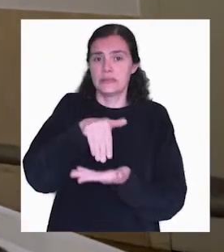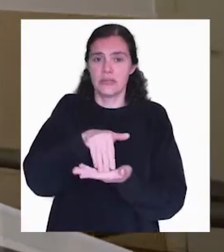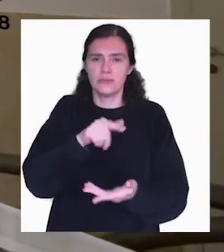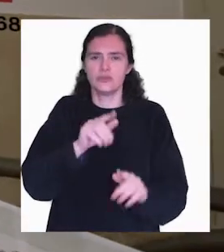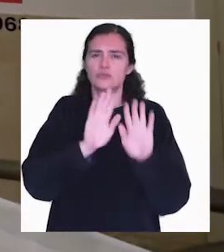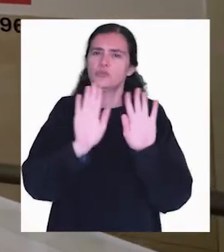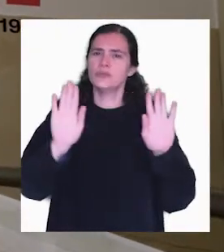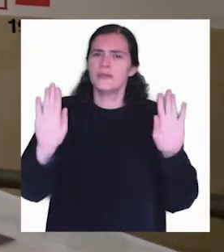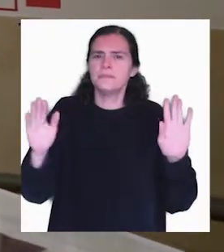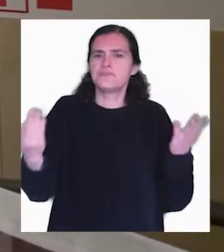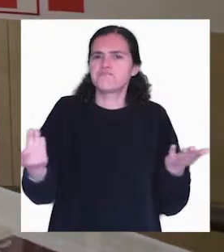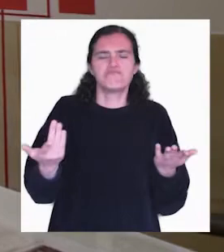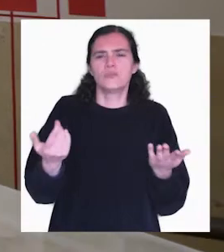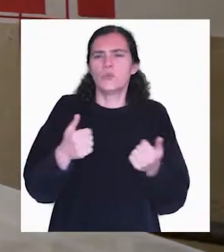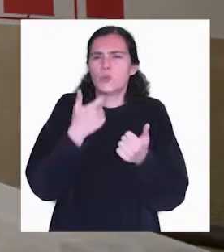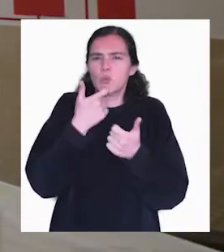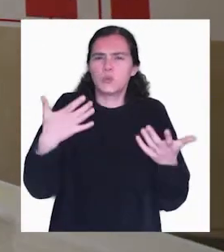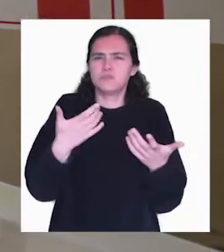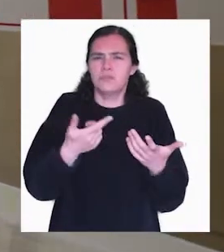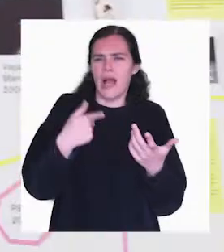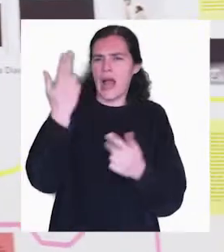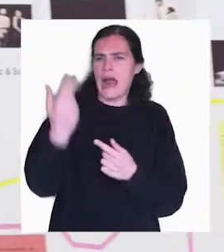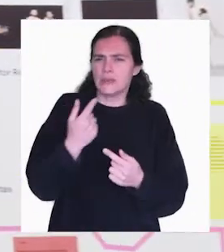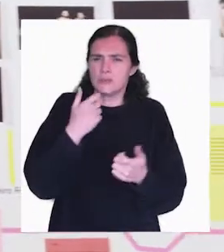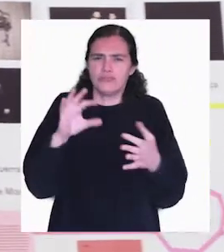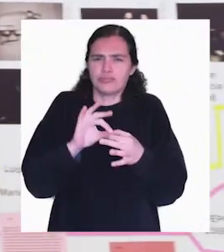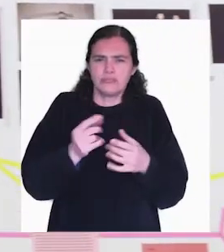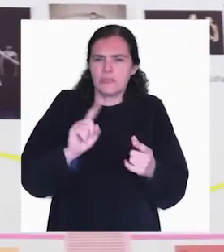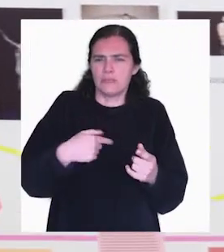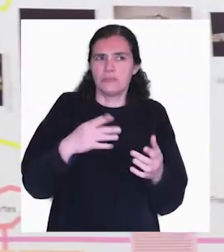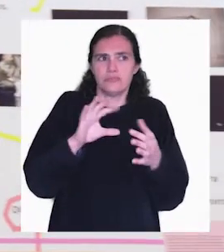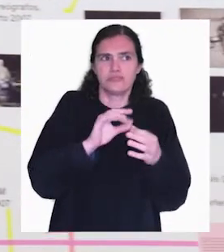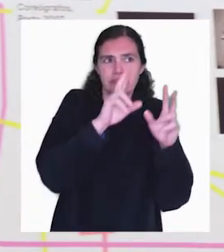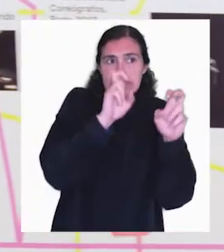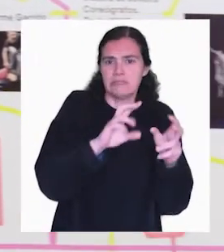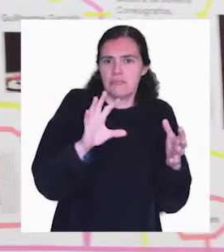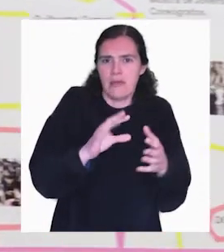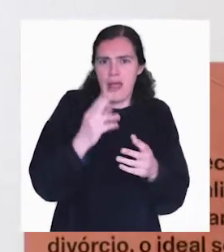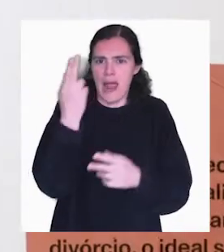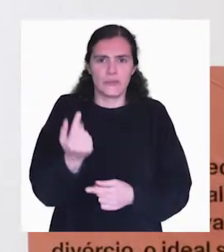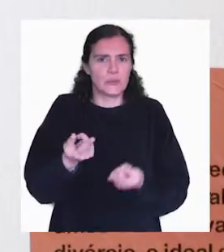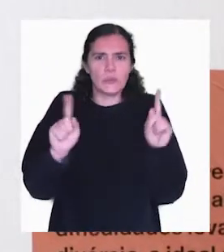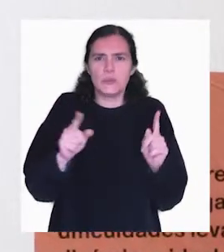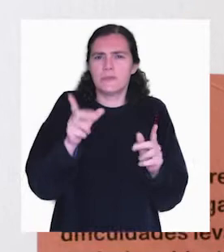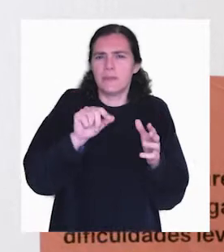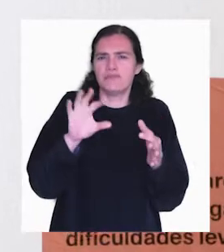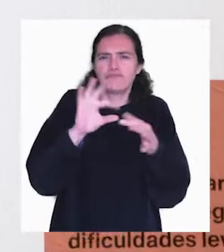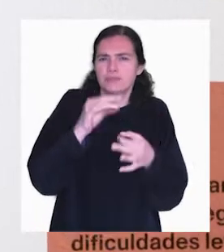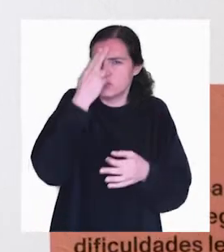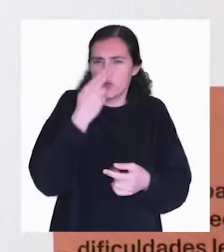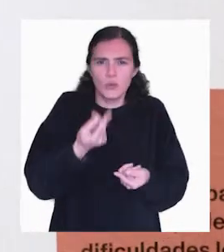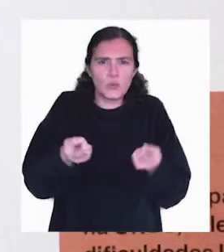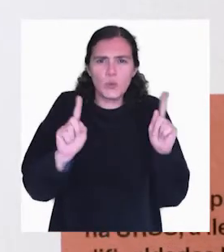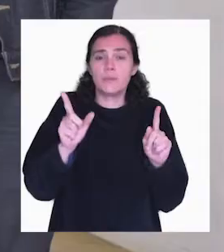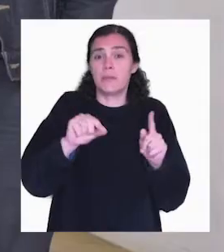que não é totalmente uma exposição de arte, mas que também não é uma exposição sobre arte, que não é uma exposição de história, mas que também não é